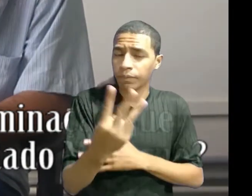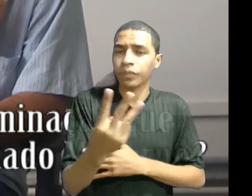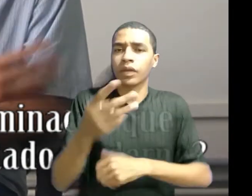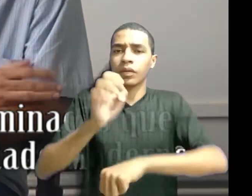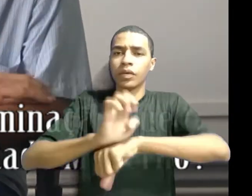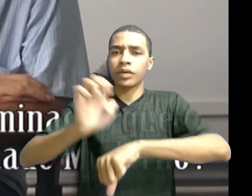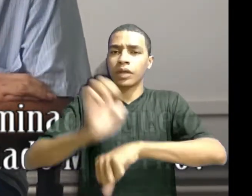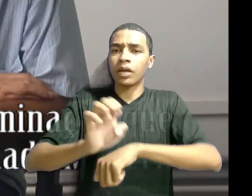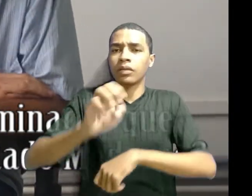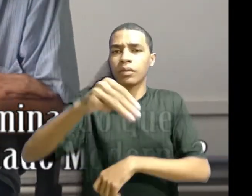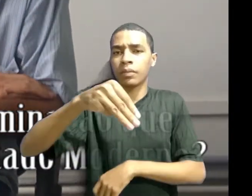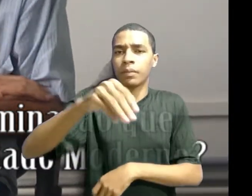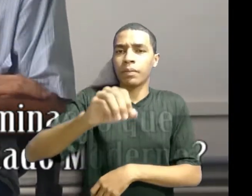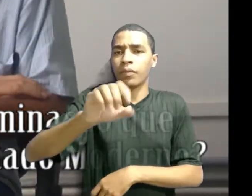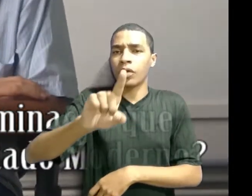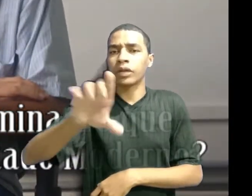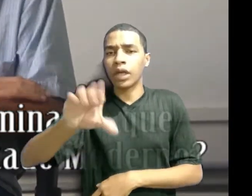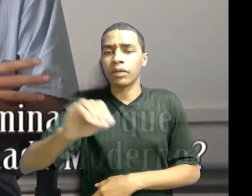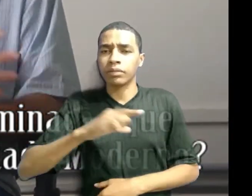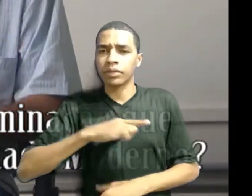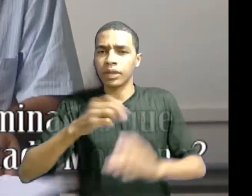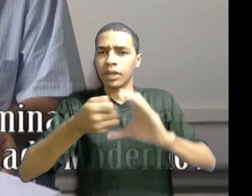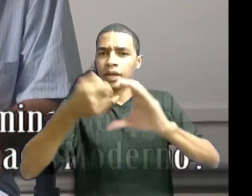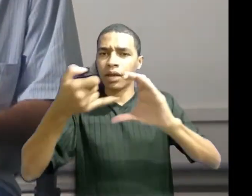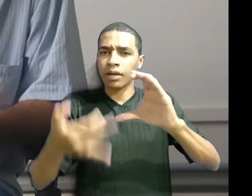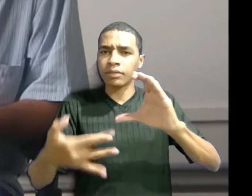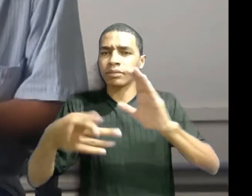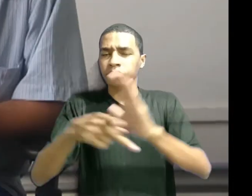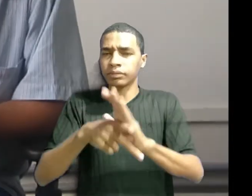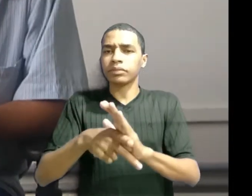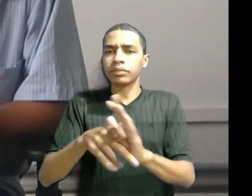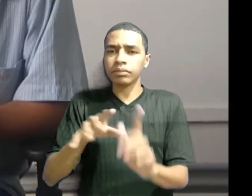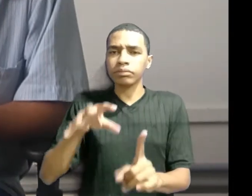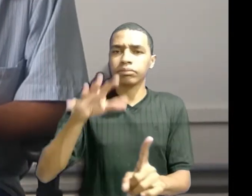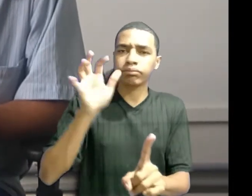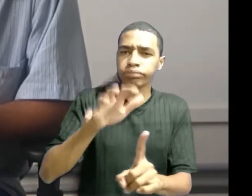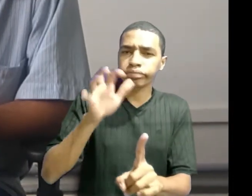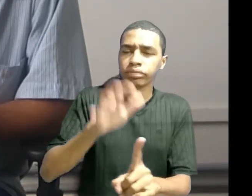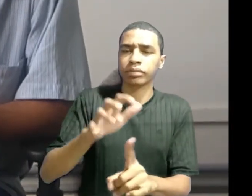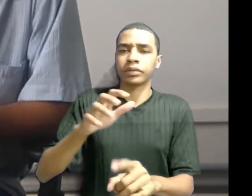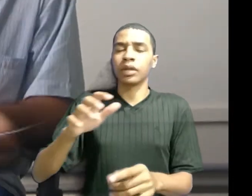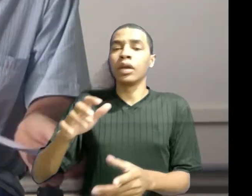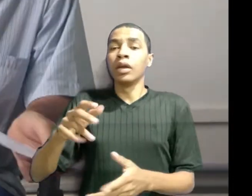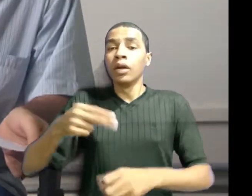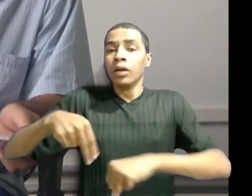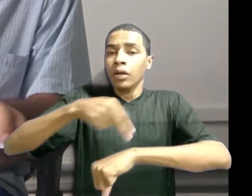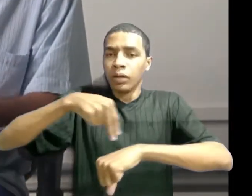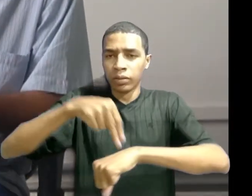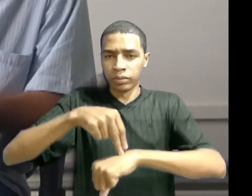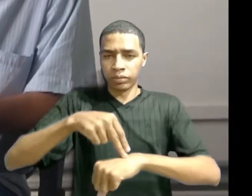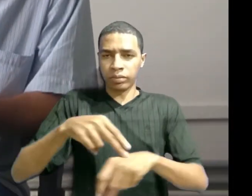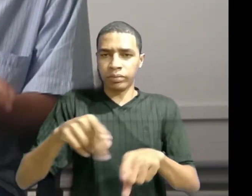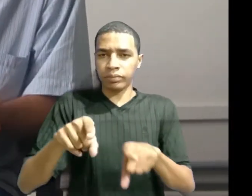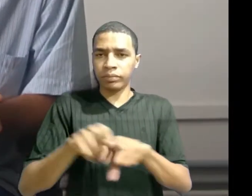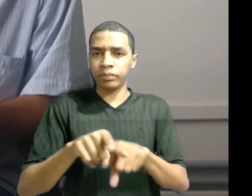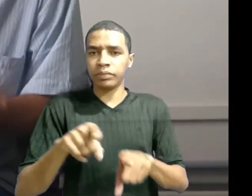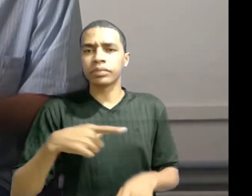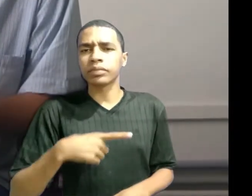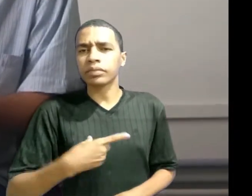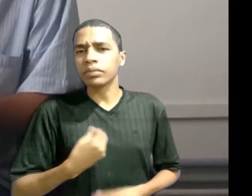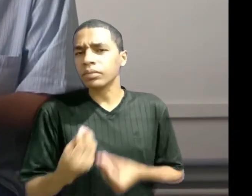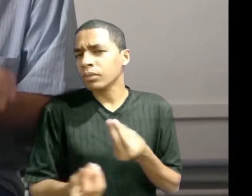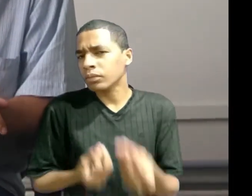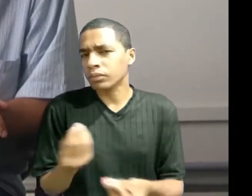Estado moderno ele é característico da dominação racional, né? Então, o Estado moderno é aquele regido